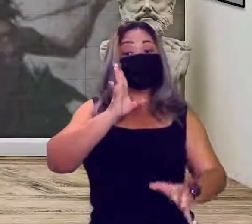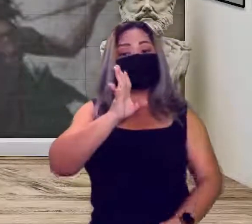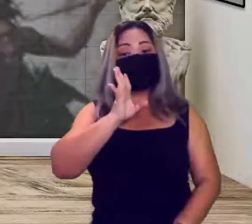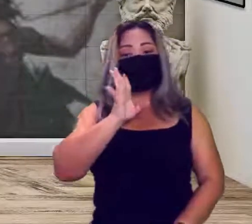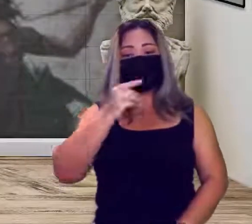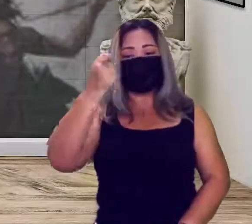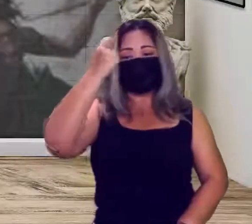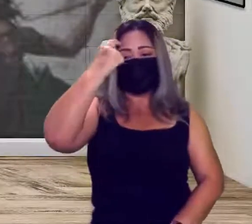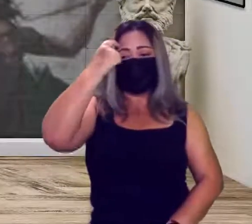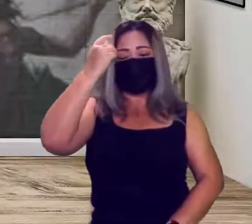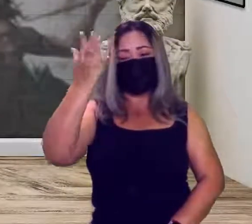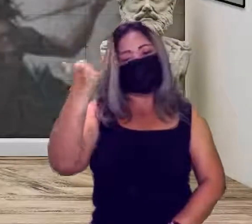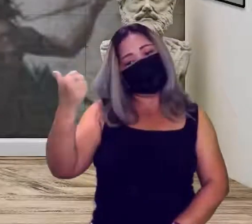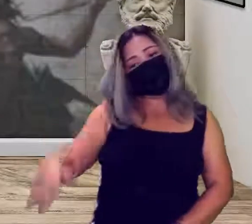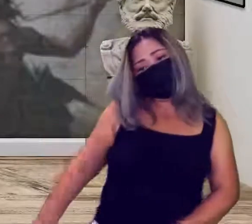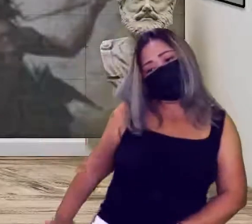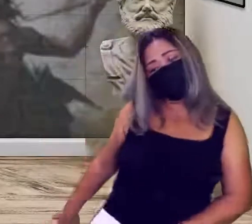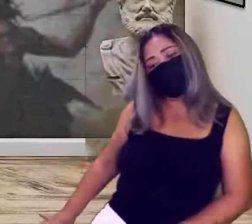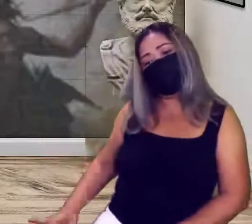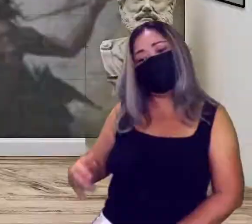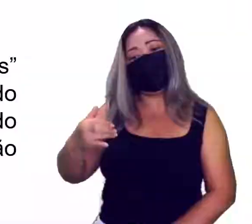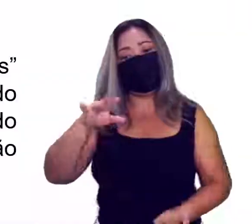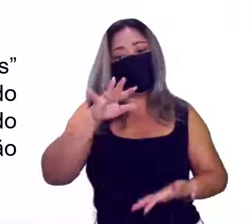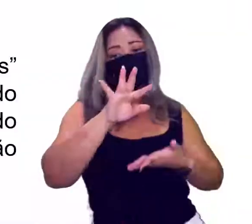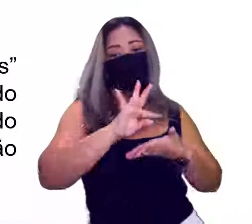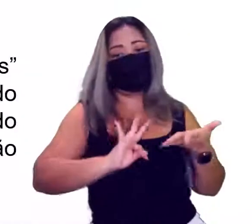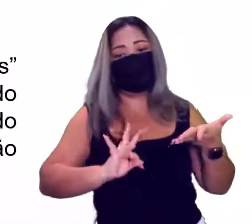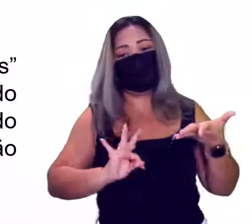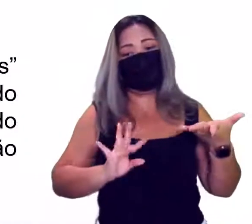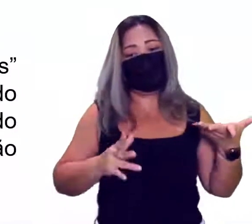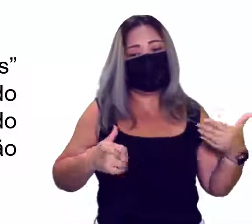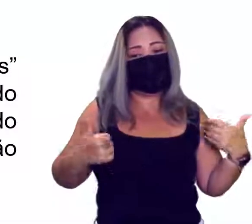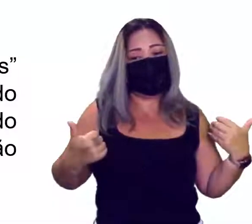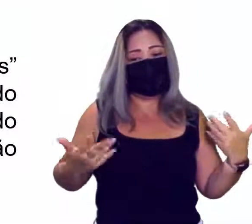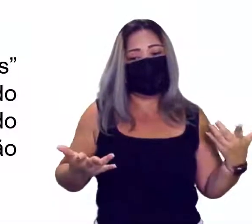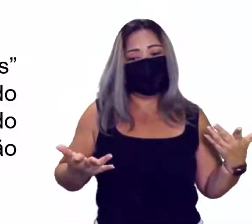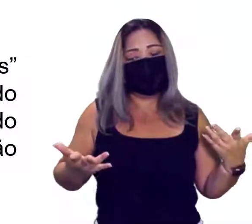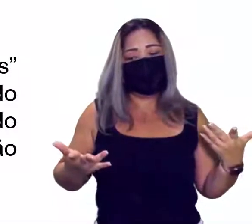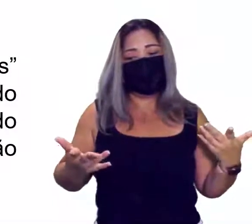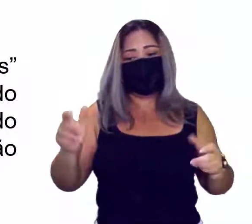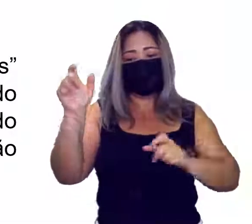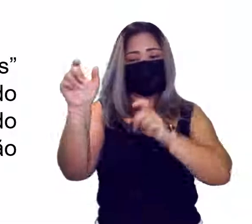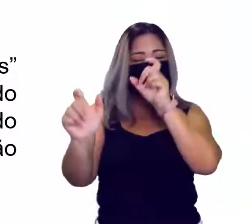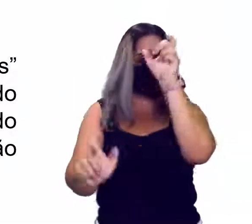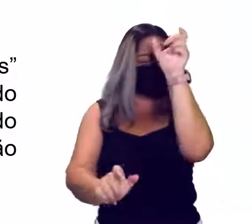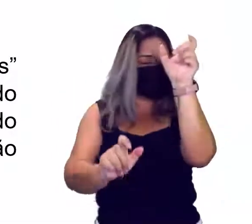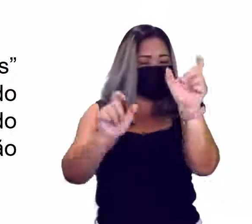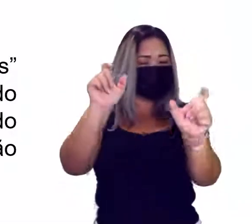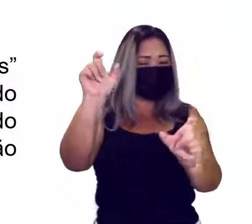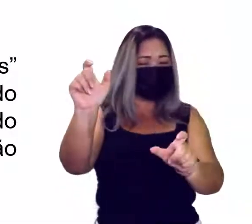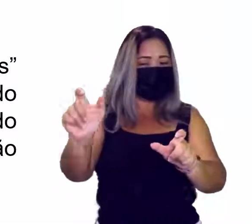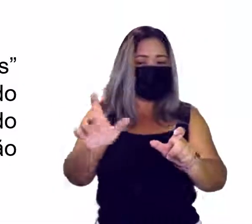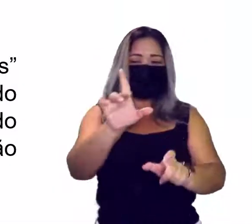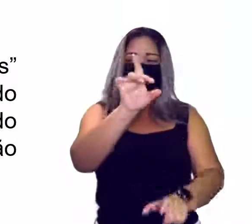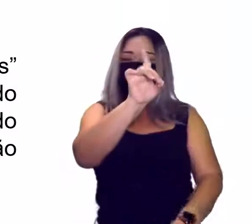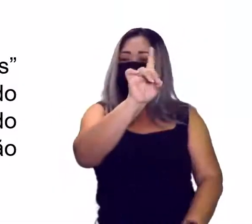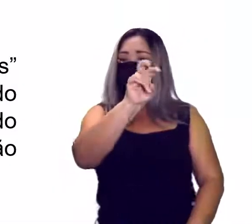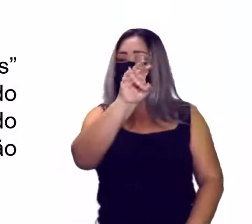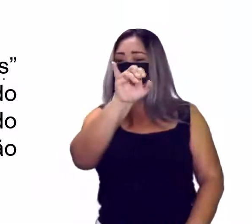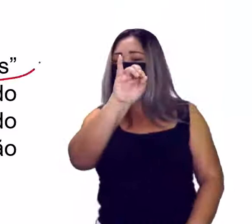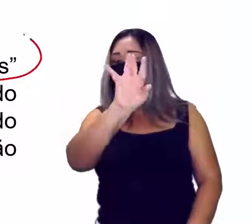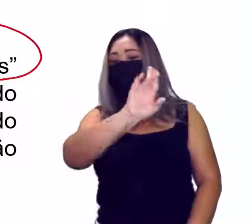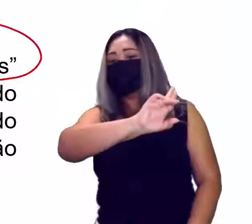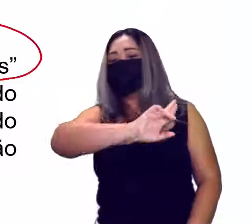ideia. Aqui vamos ir lá continuar com o texto. Veja bem, os seres, né, divinos não eram vistos